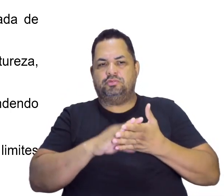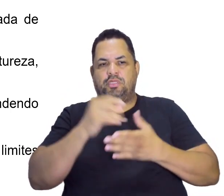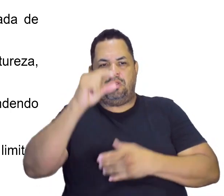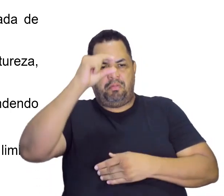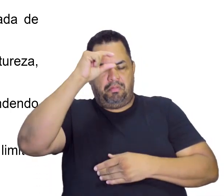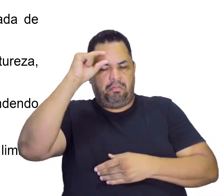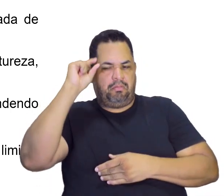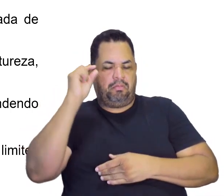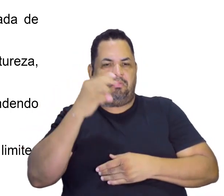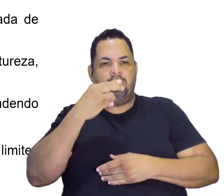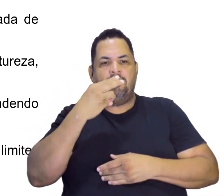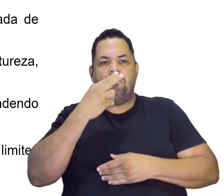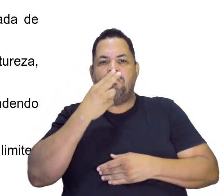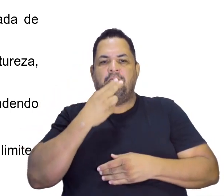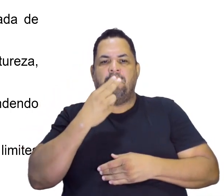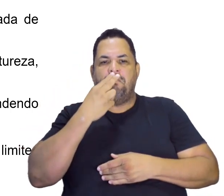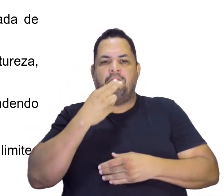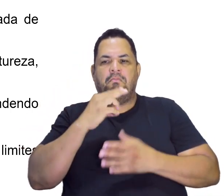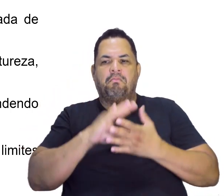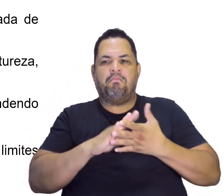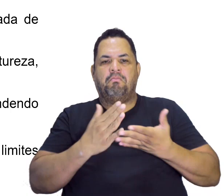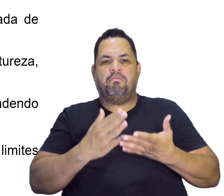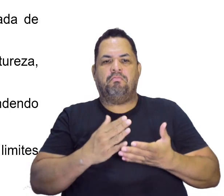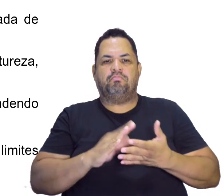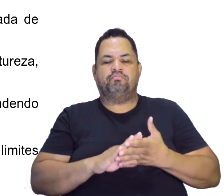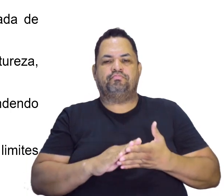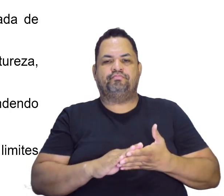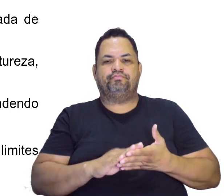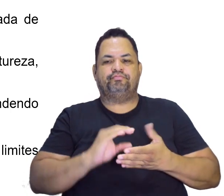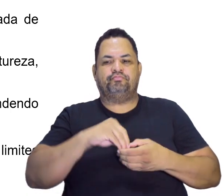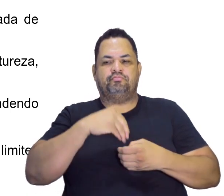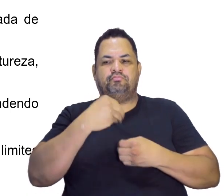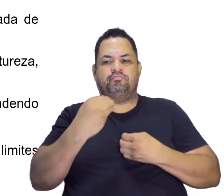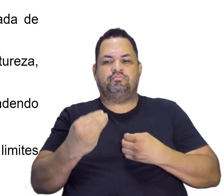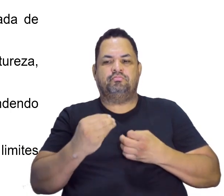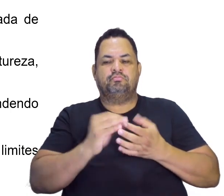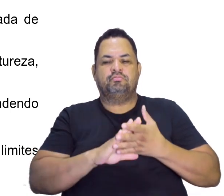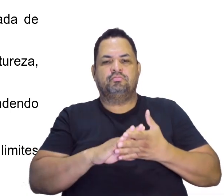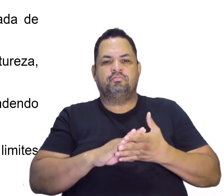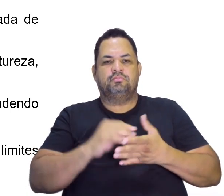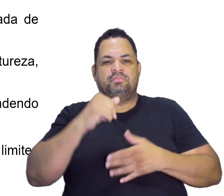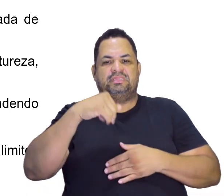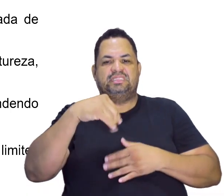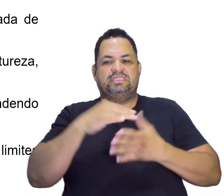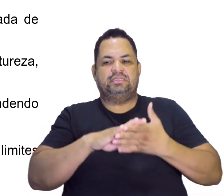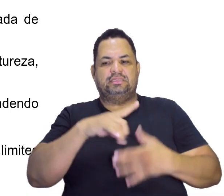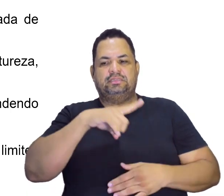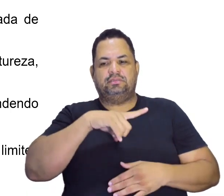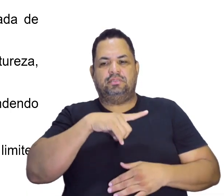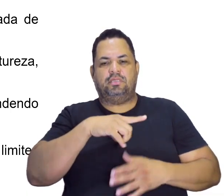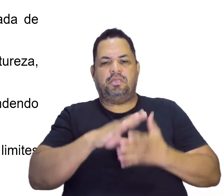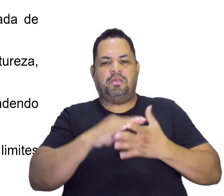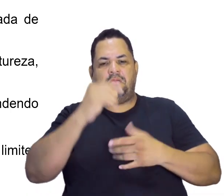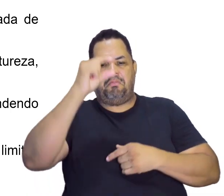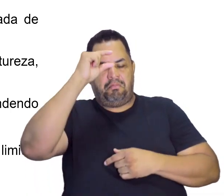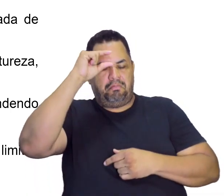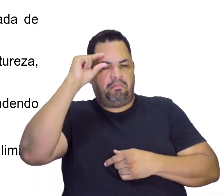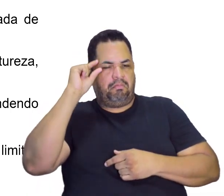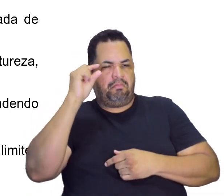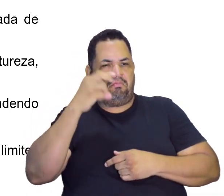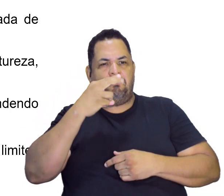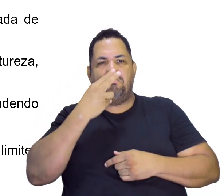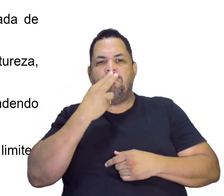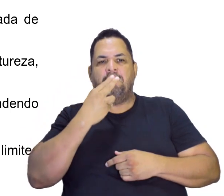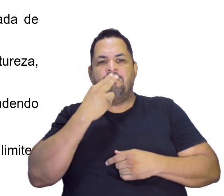casa realmente não fez milagre. Fora do Brasil ela foi elogiada. Aqui no Brasil teve o Monteiro Lobato aí, que era